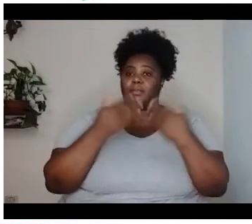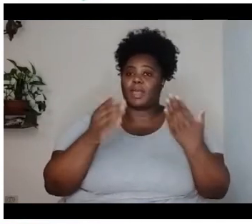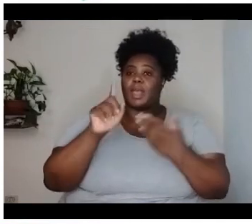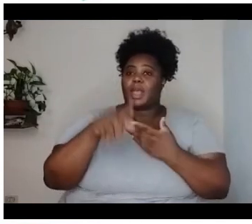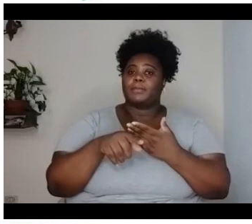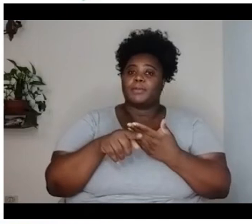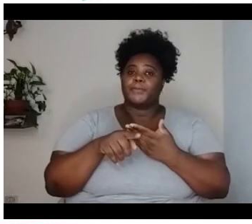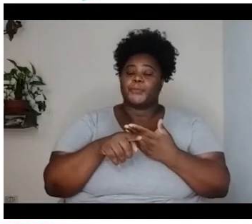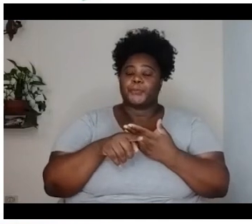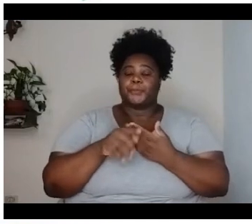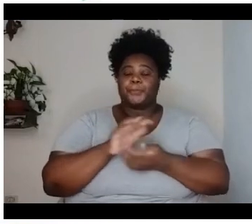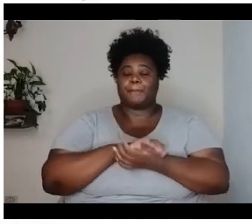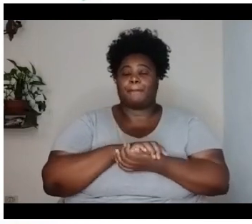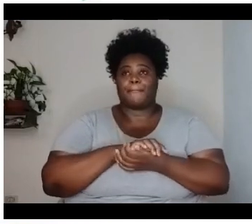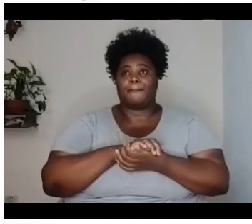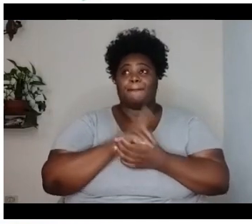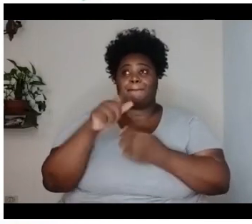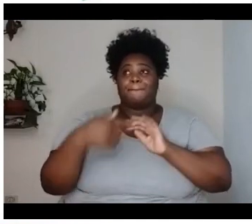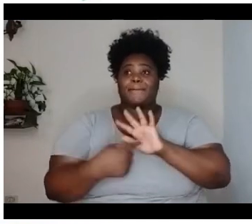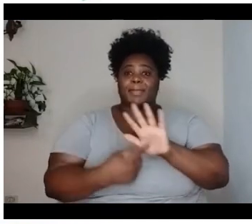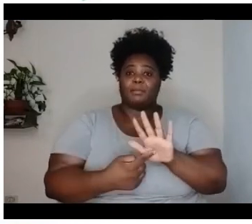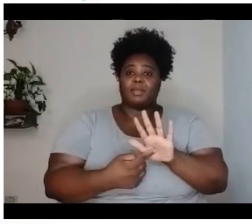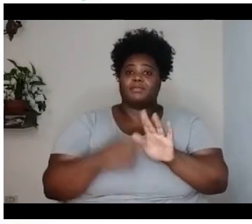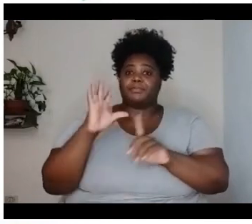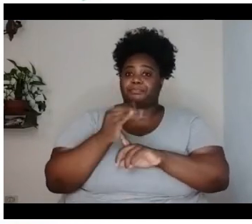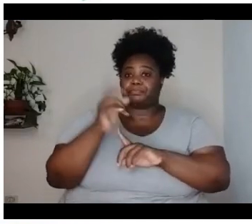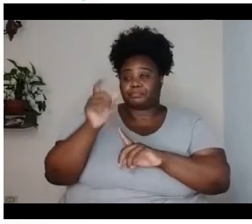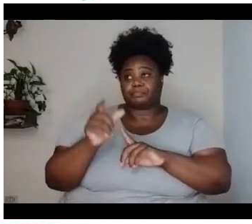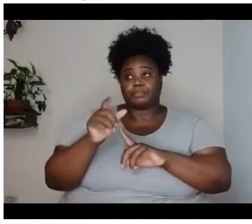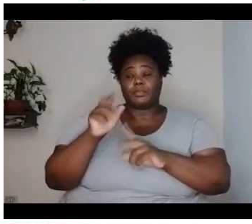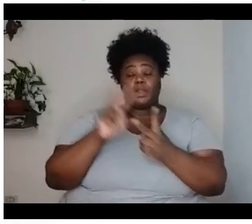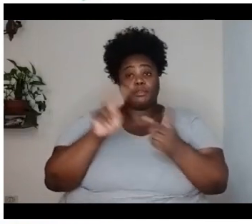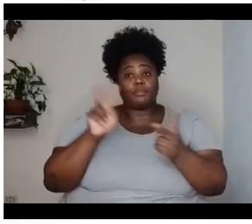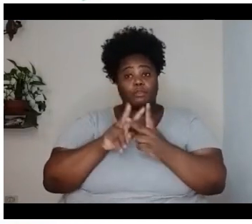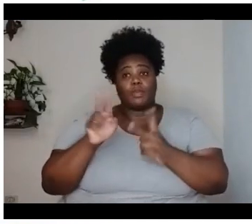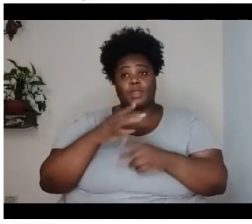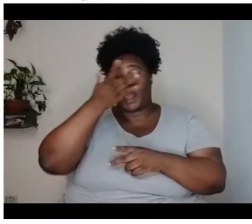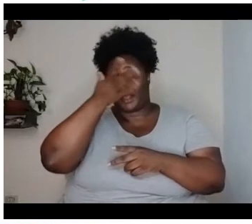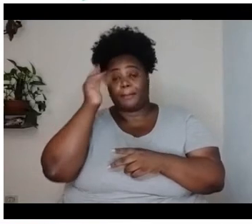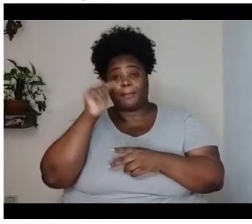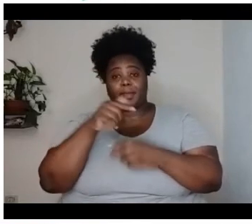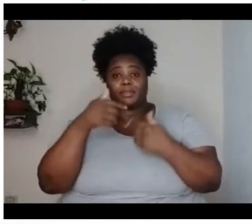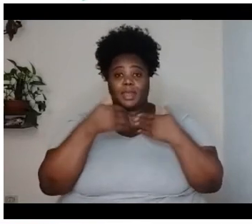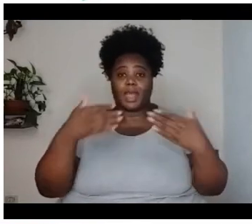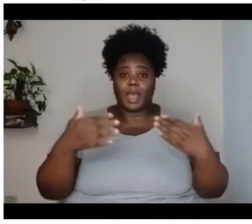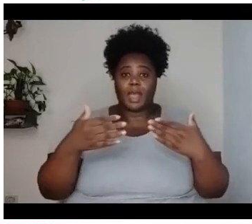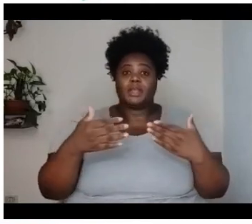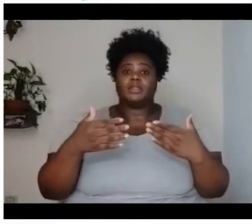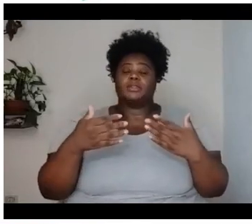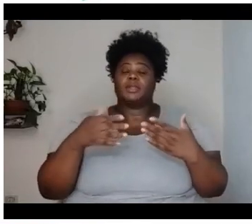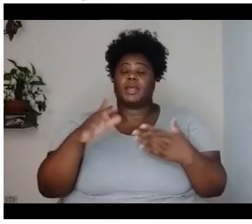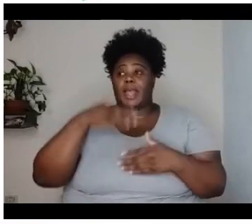é essa performance ou esse artista online, né? A personagem, né? A bimassa, sua